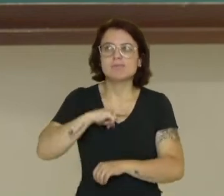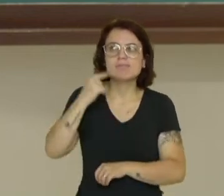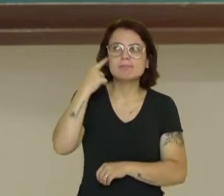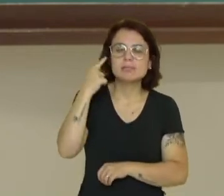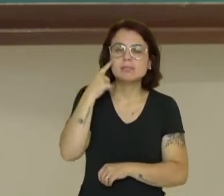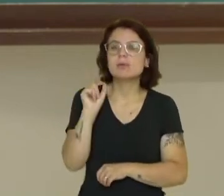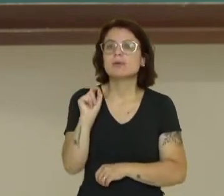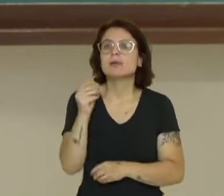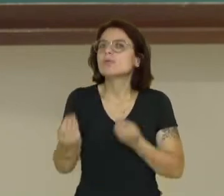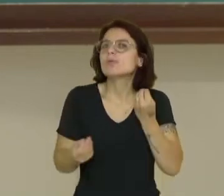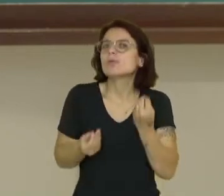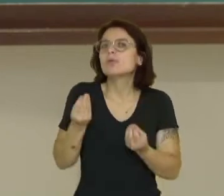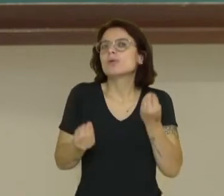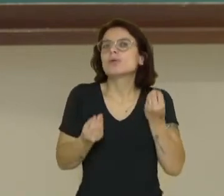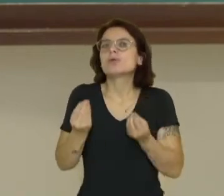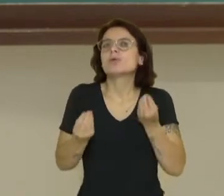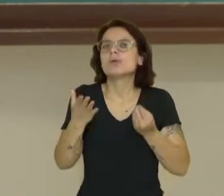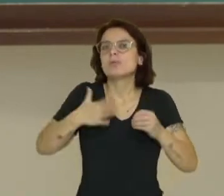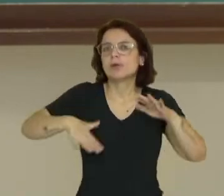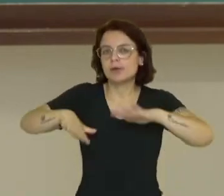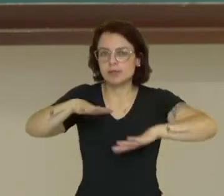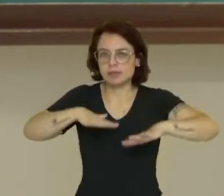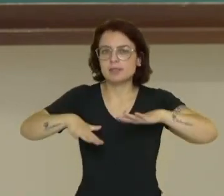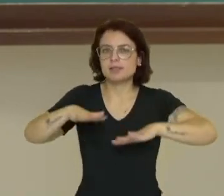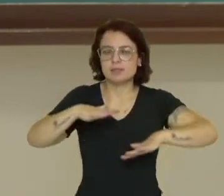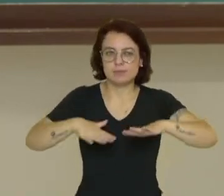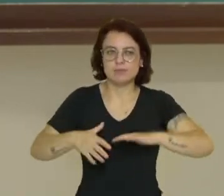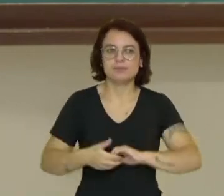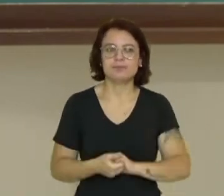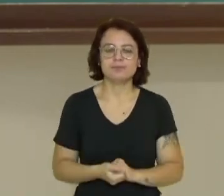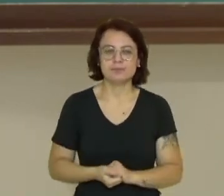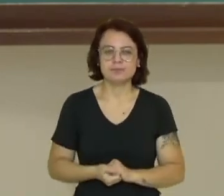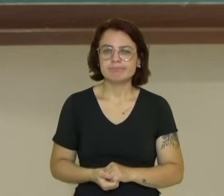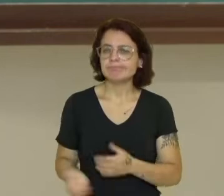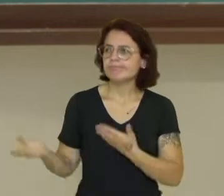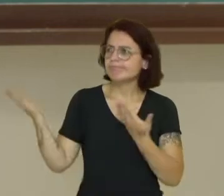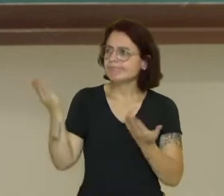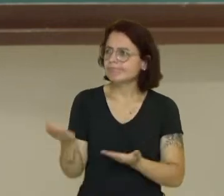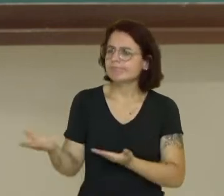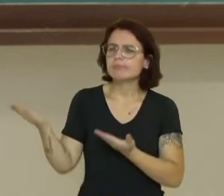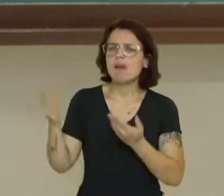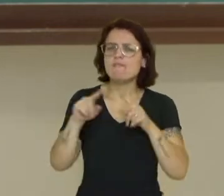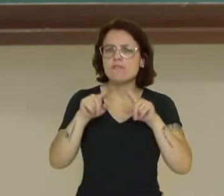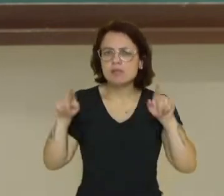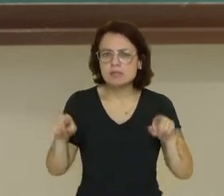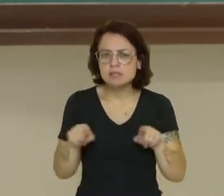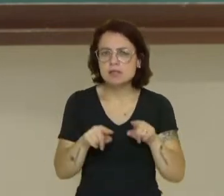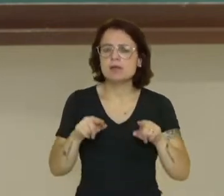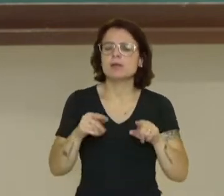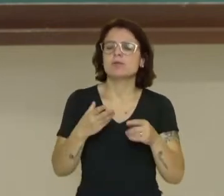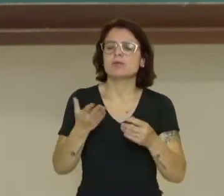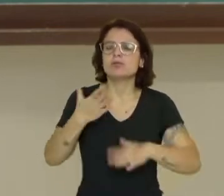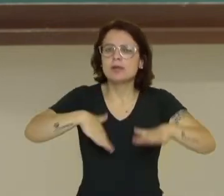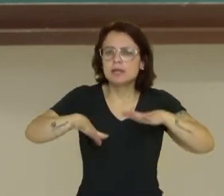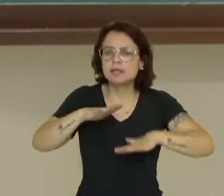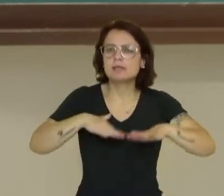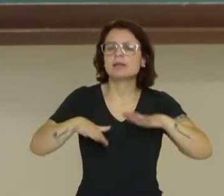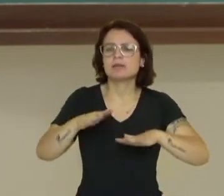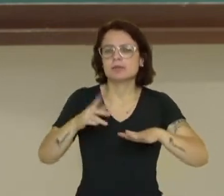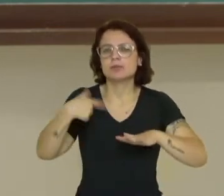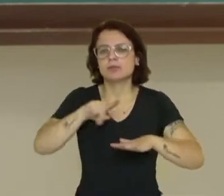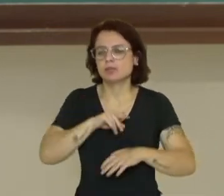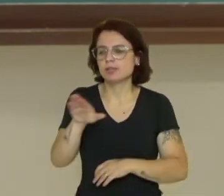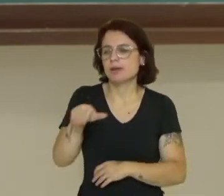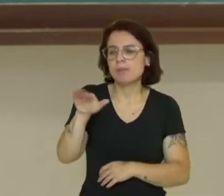sobre como que elas vão ser organizadas, né? Então esse papel, essa função de organizar a polis era chamado